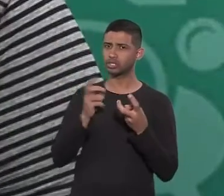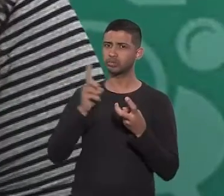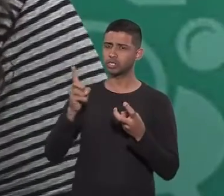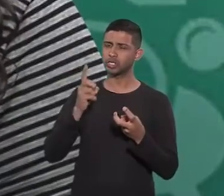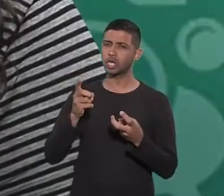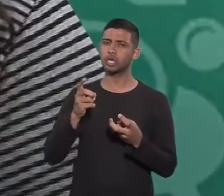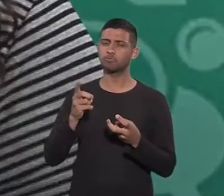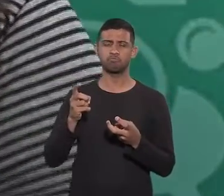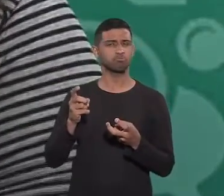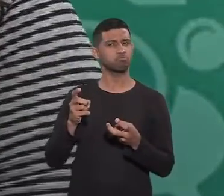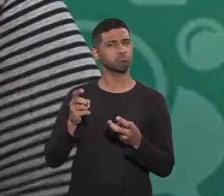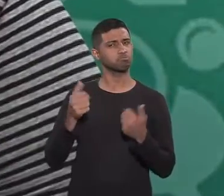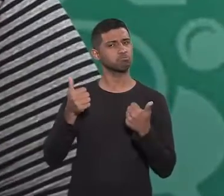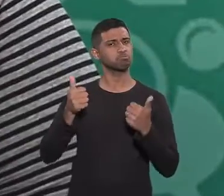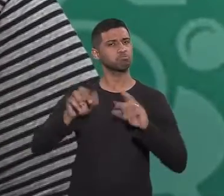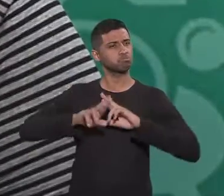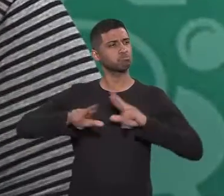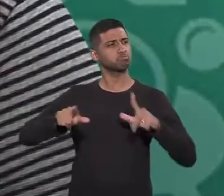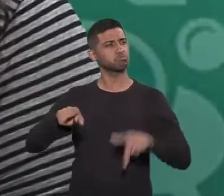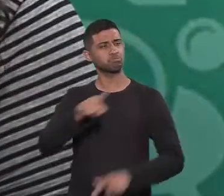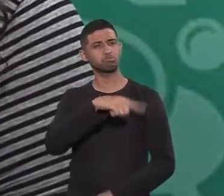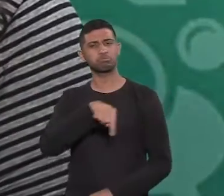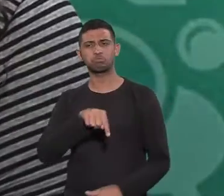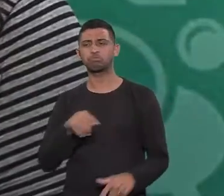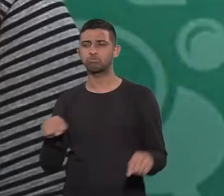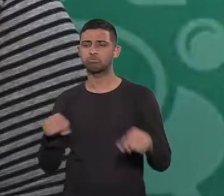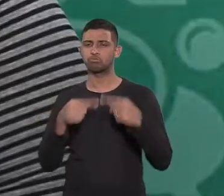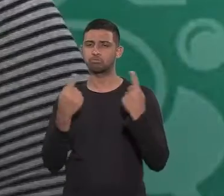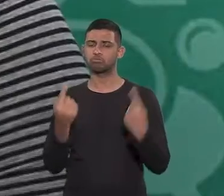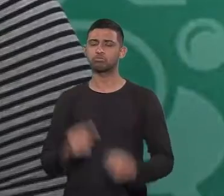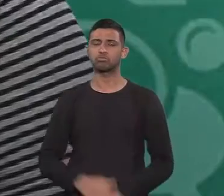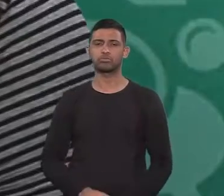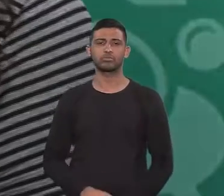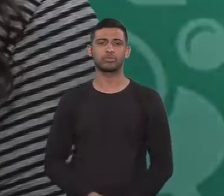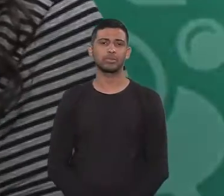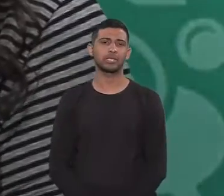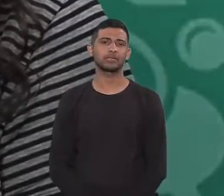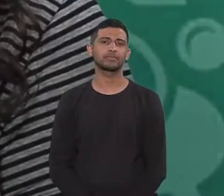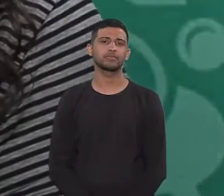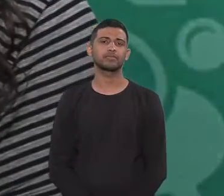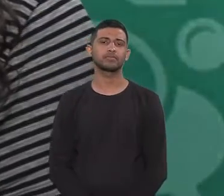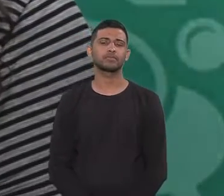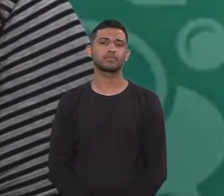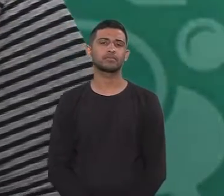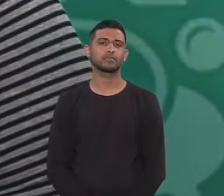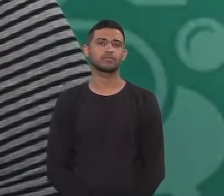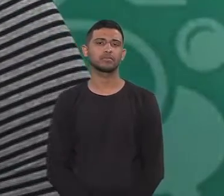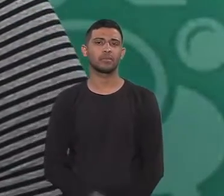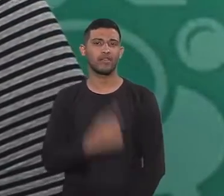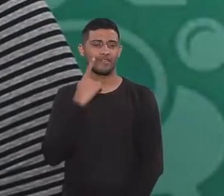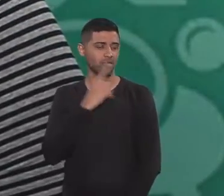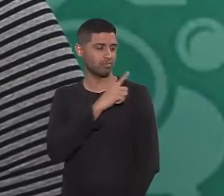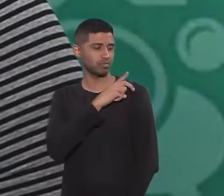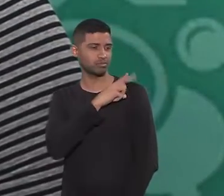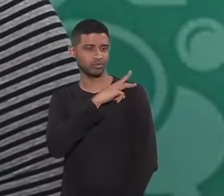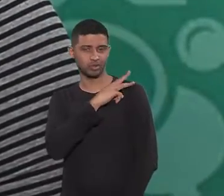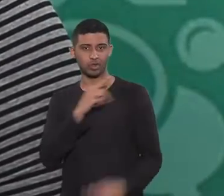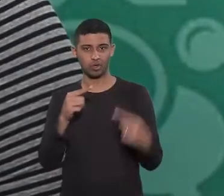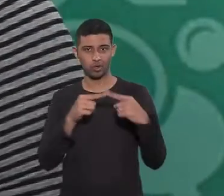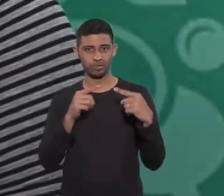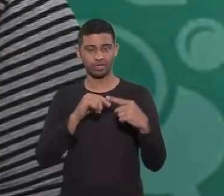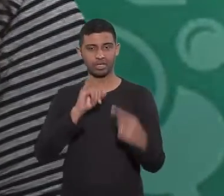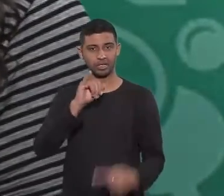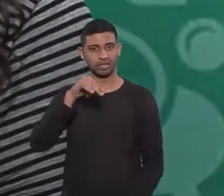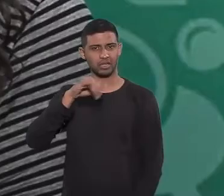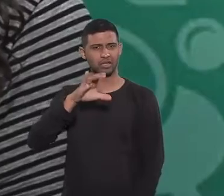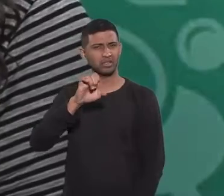mas eu percebia que ele vinha já com uma certa bagagem diferente de outros alunos. Fez todo sentido que ele tivesse visto esse colégio. E ele